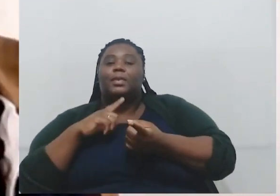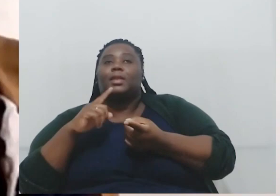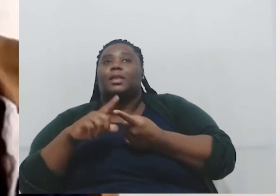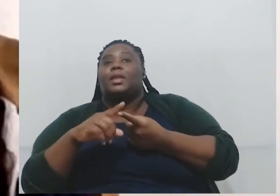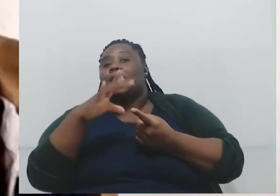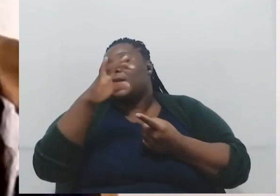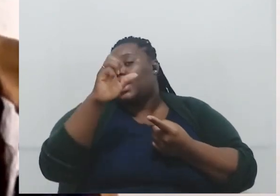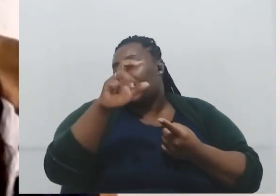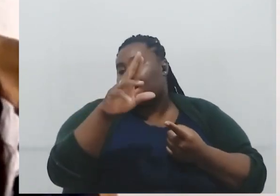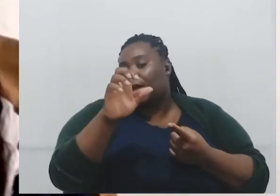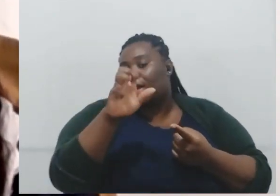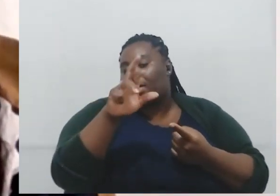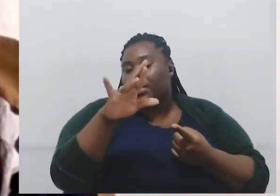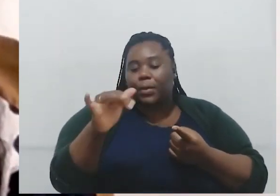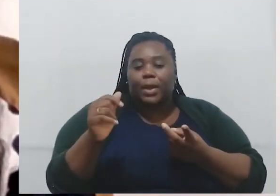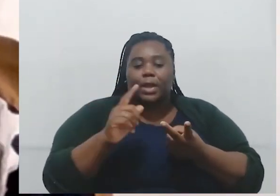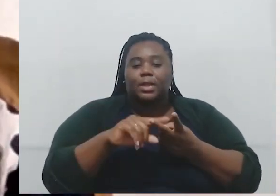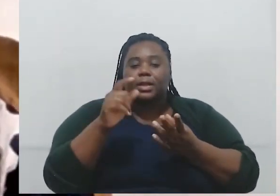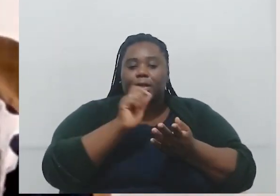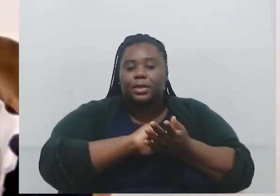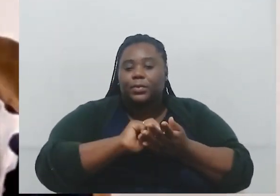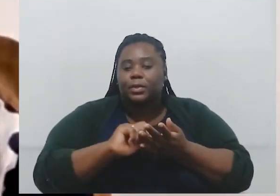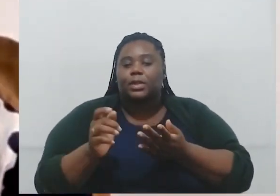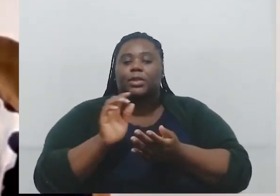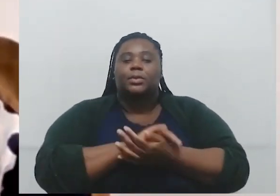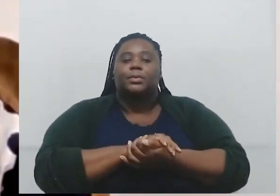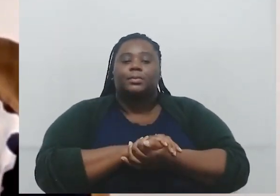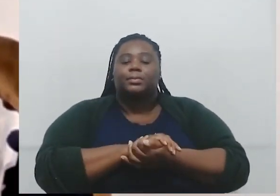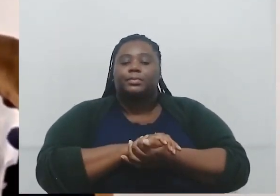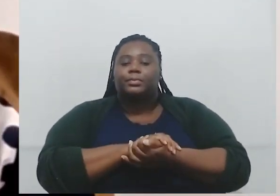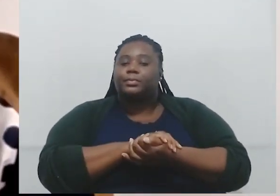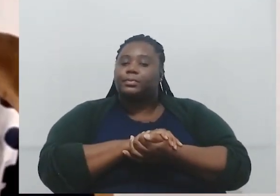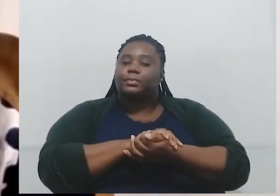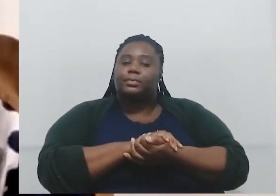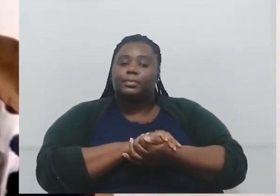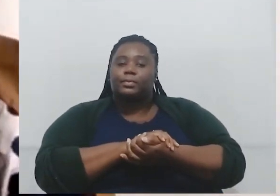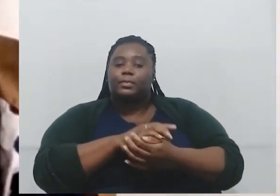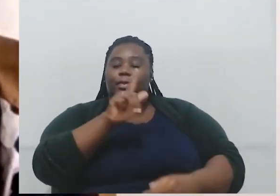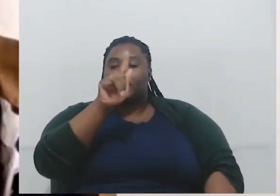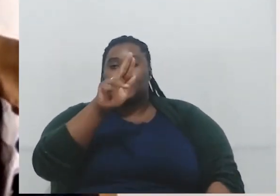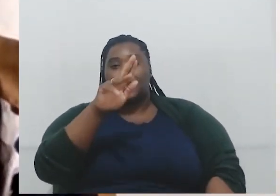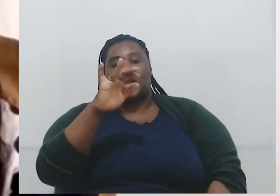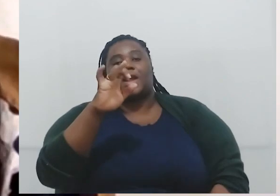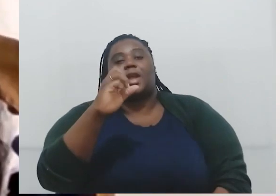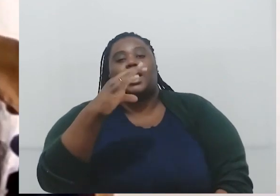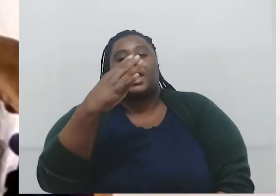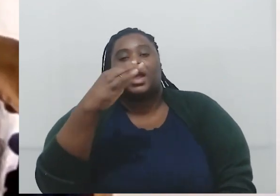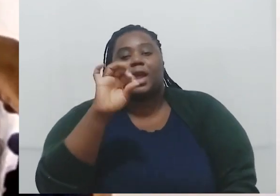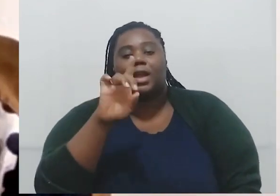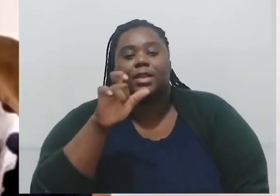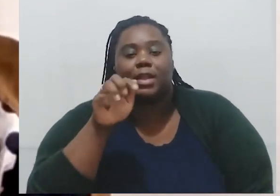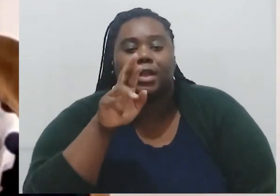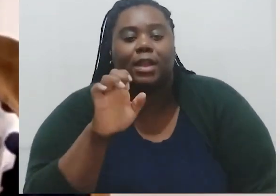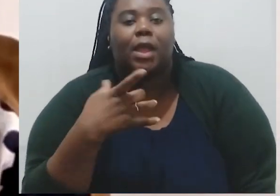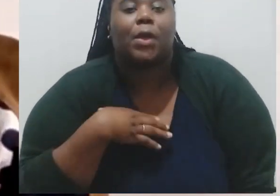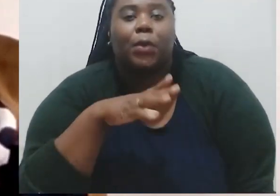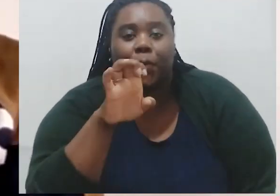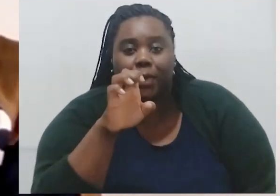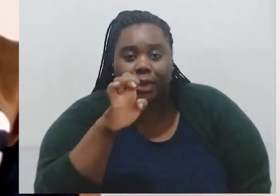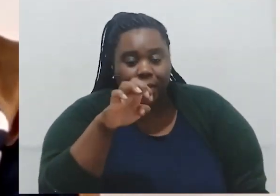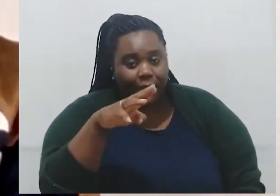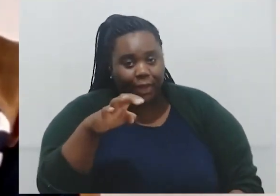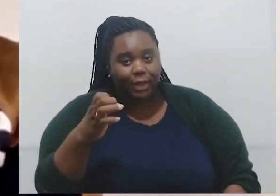Erá, que é um escritor tapuia, indígena, Graça Graúna e Eliane Potiguara, que são 2 escritoras